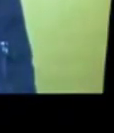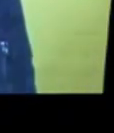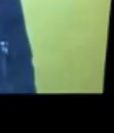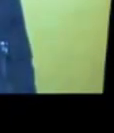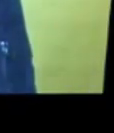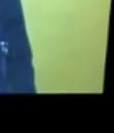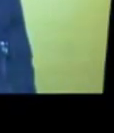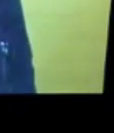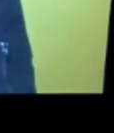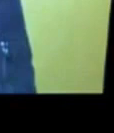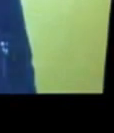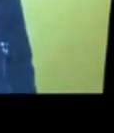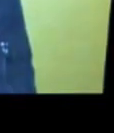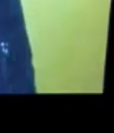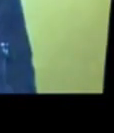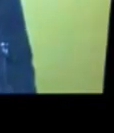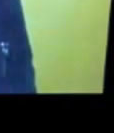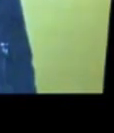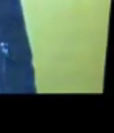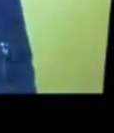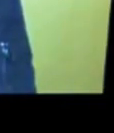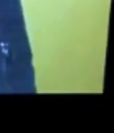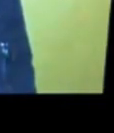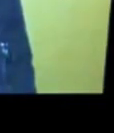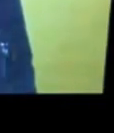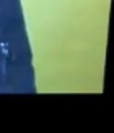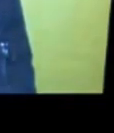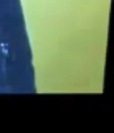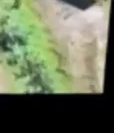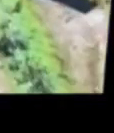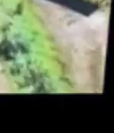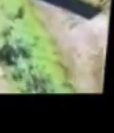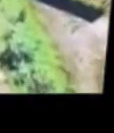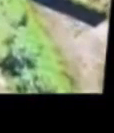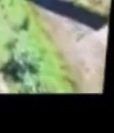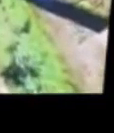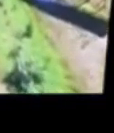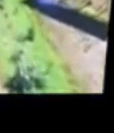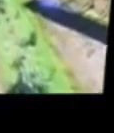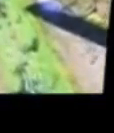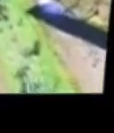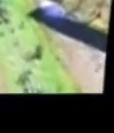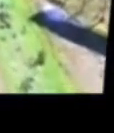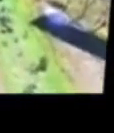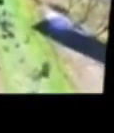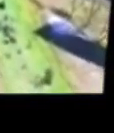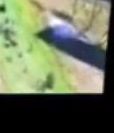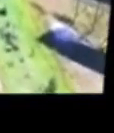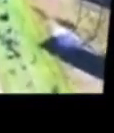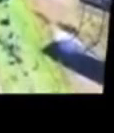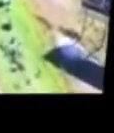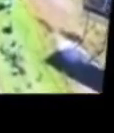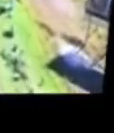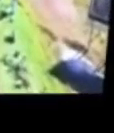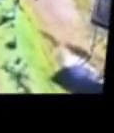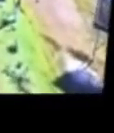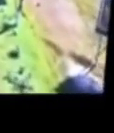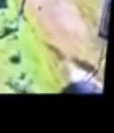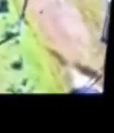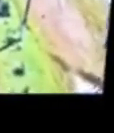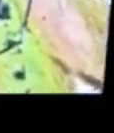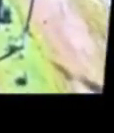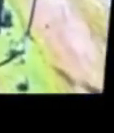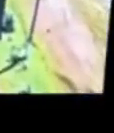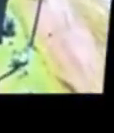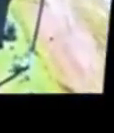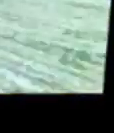Estamos aqui no Caravaggio, temos muitas indústrias metalúrgicas, um grande polo metal mecânico, que é uma via muito importante para o escoamento